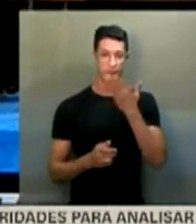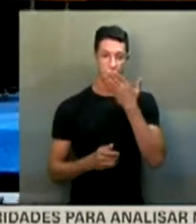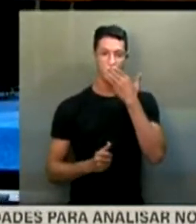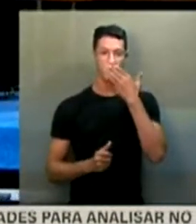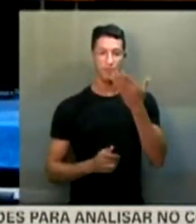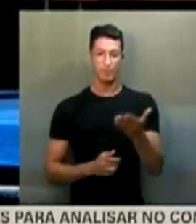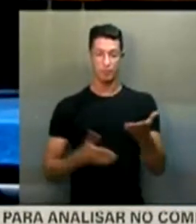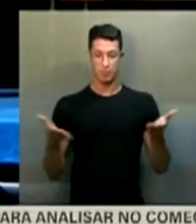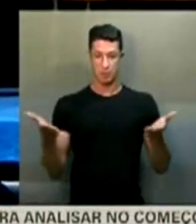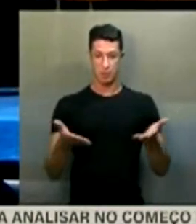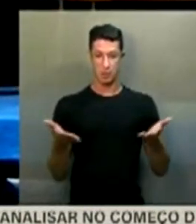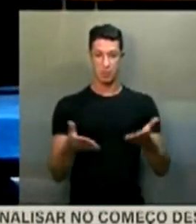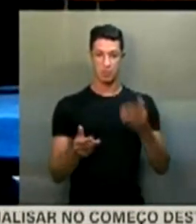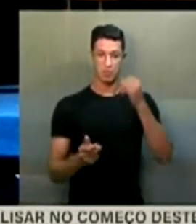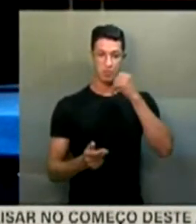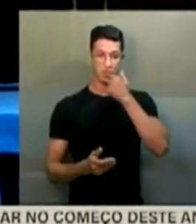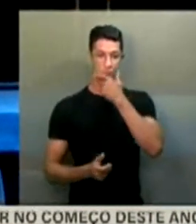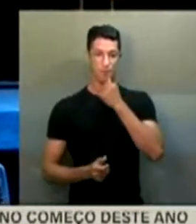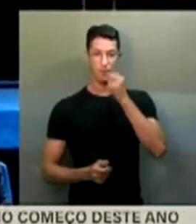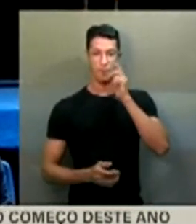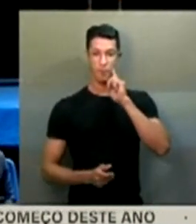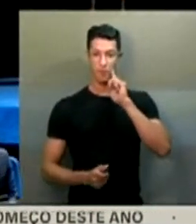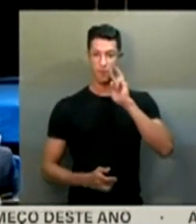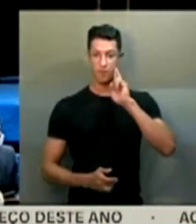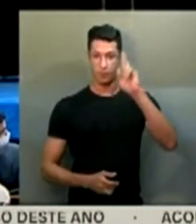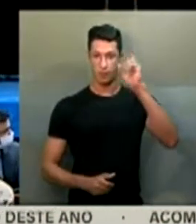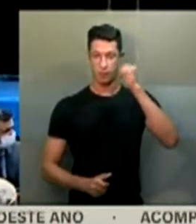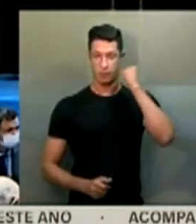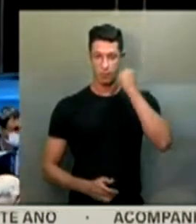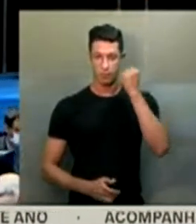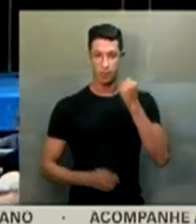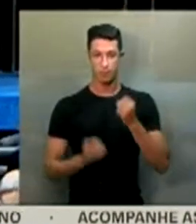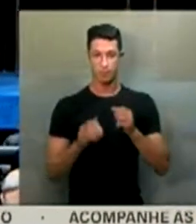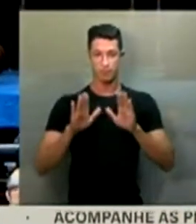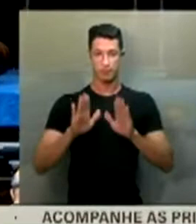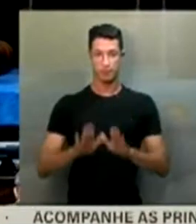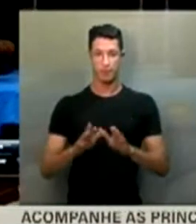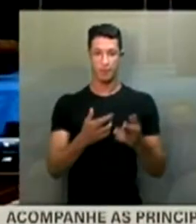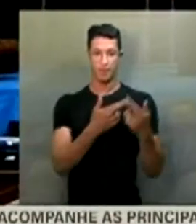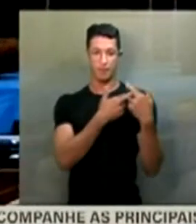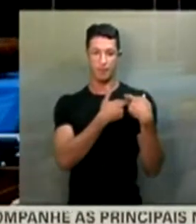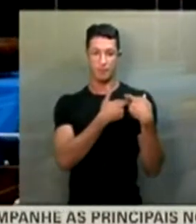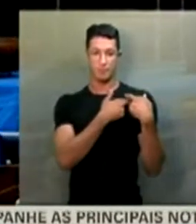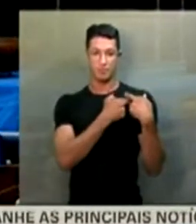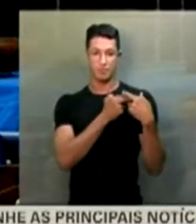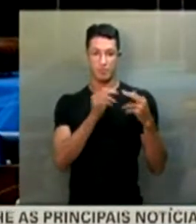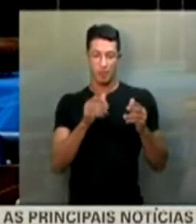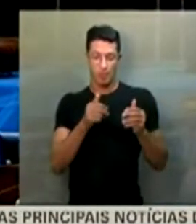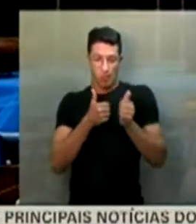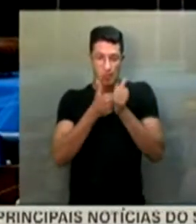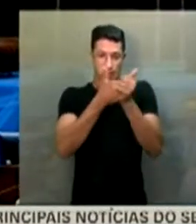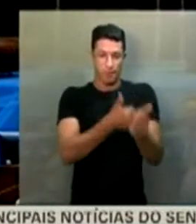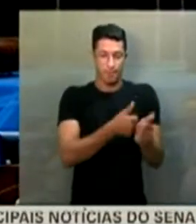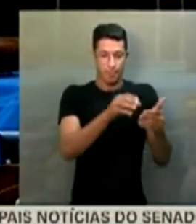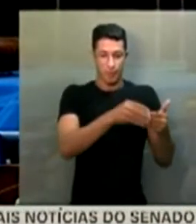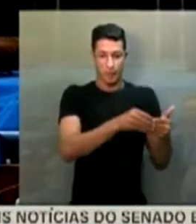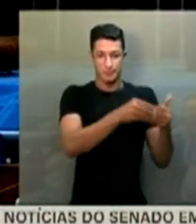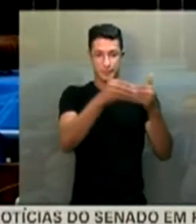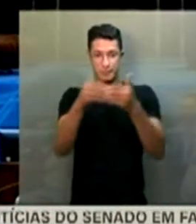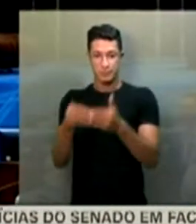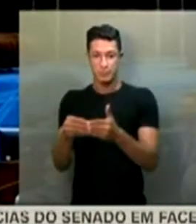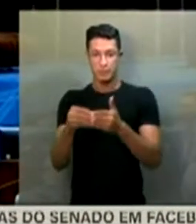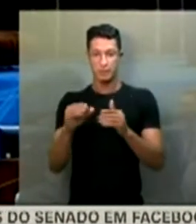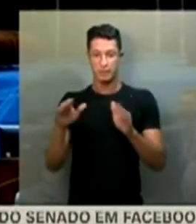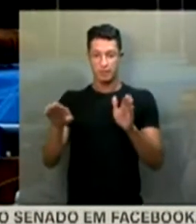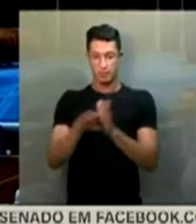Solicito os senadores que ficaram incumbidos de lacrar e acompanhar o transporte das urnas externas até